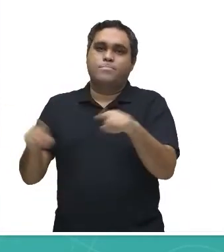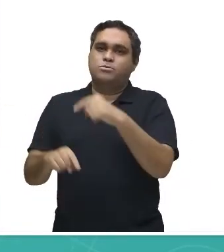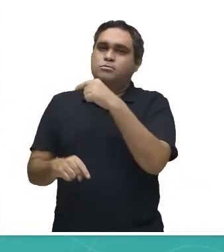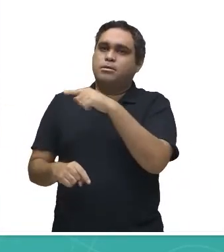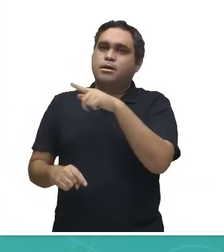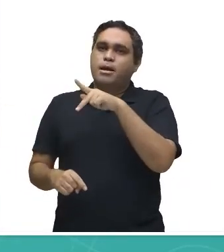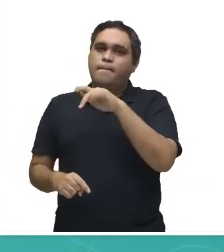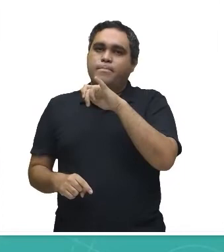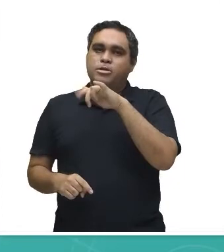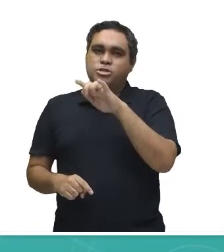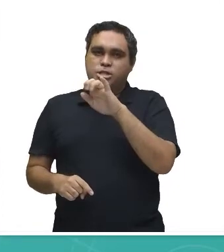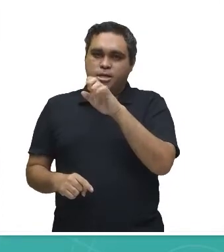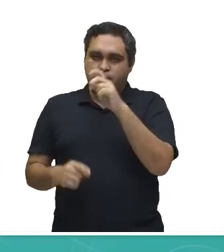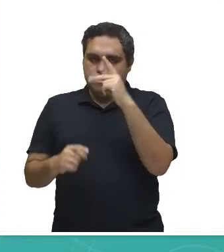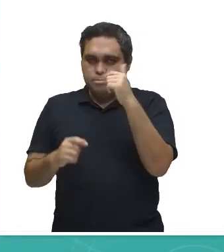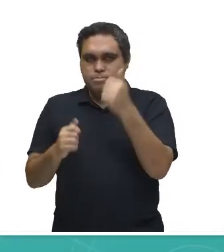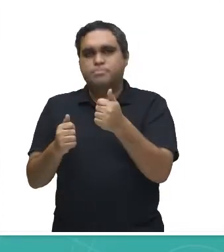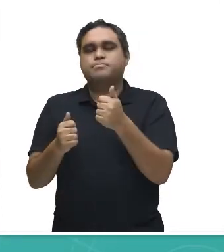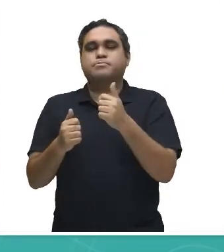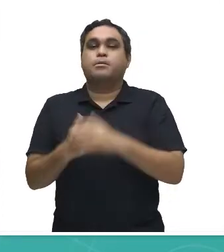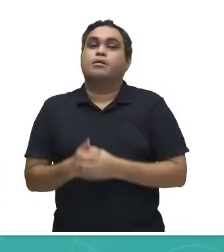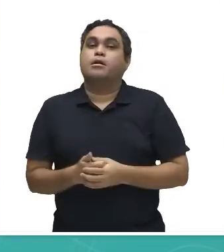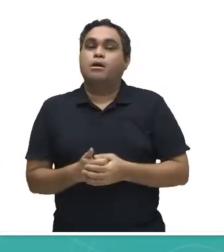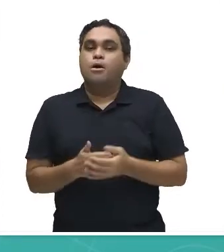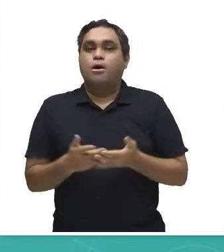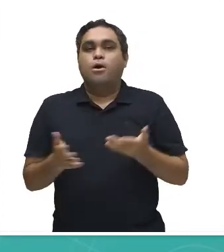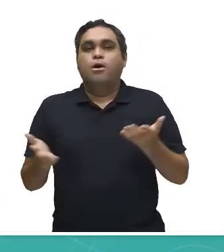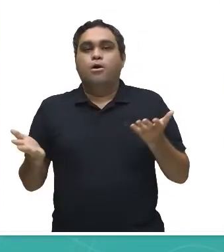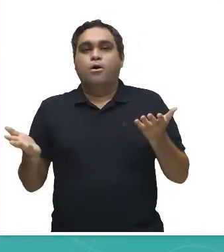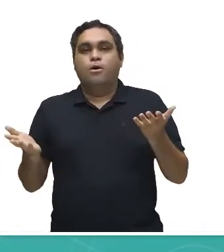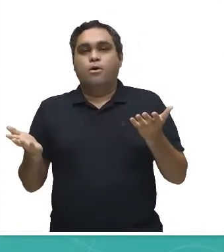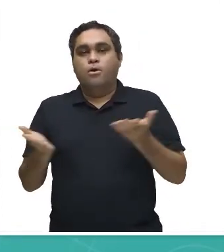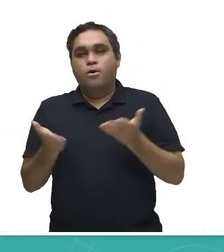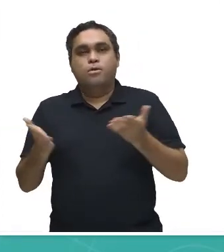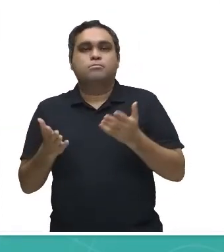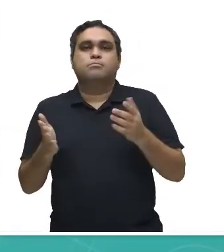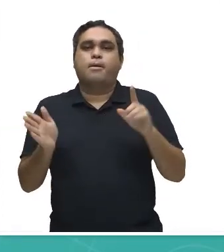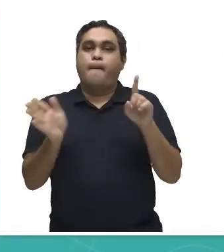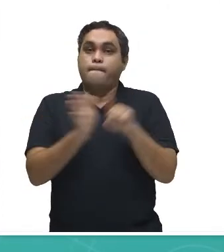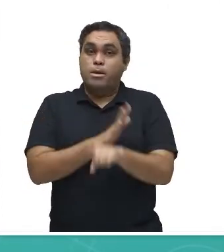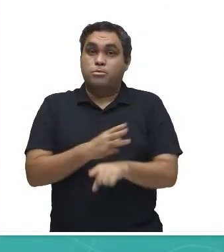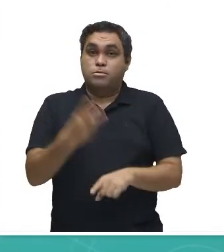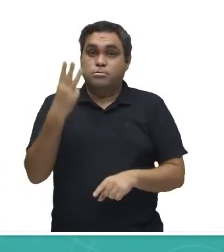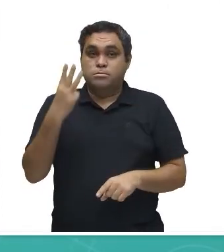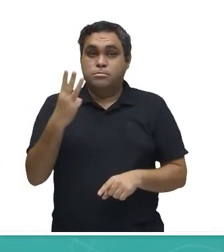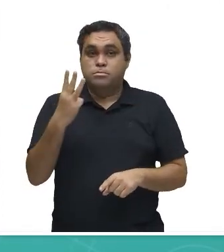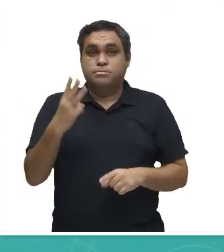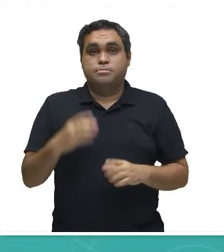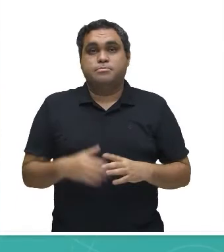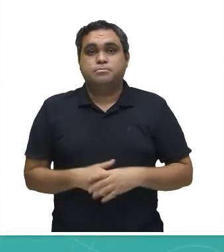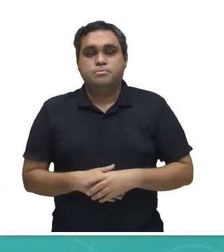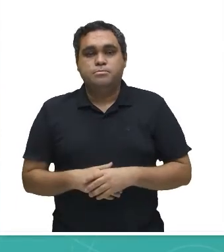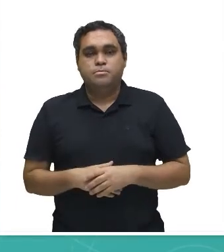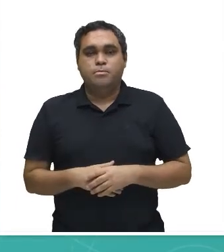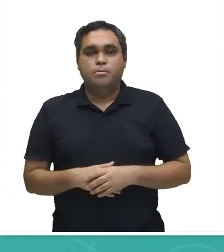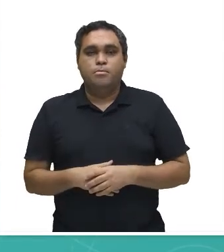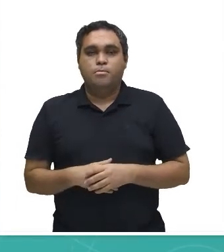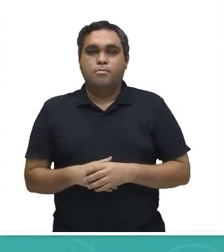dos afrodescendentes, tá bom? Então, agora nós vamos para a terceira questão, tá bom? Vamos lá? Olha